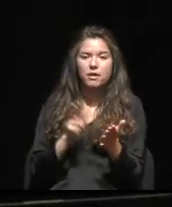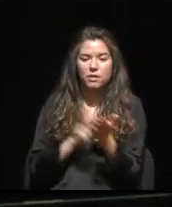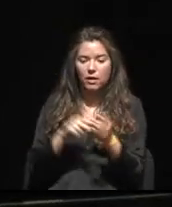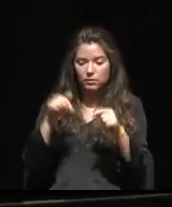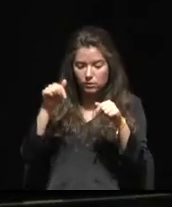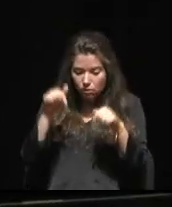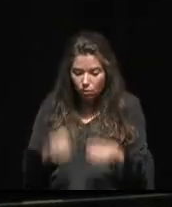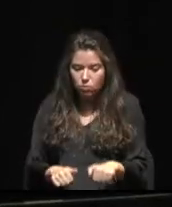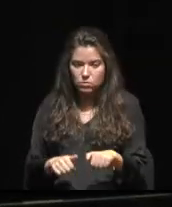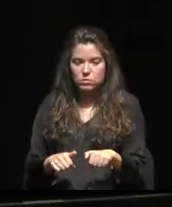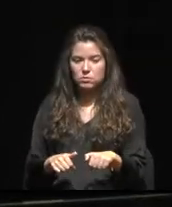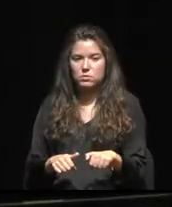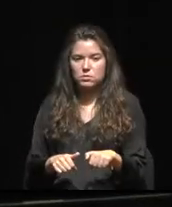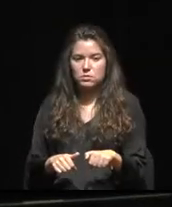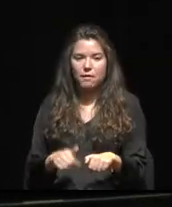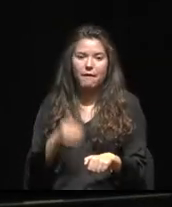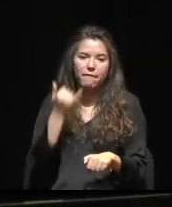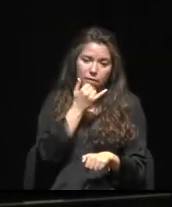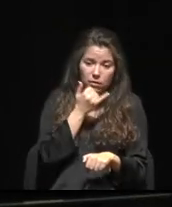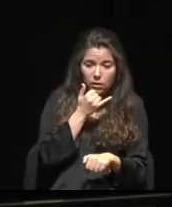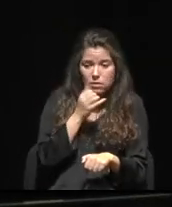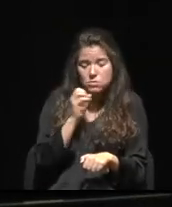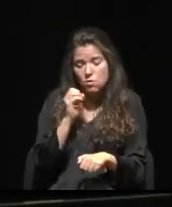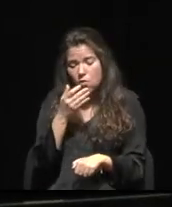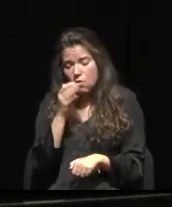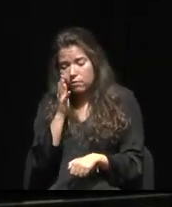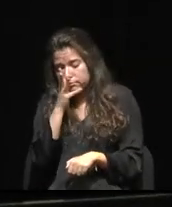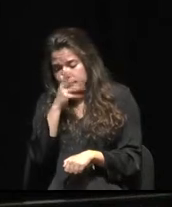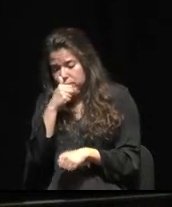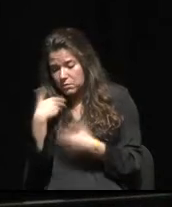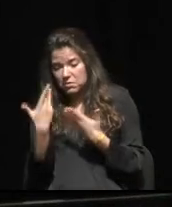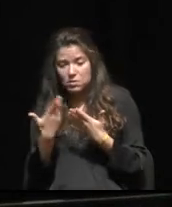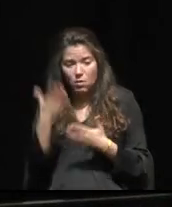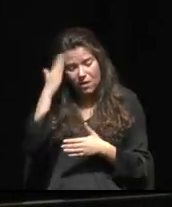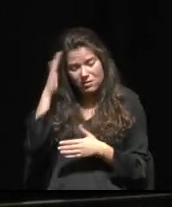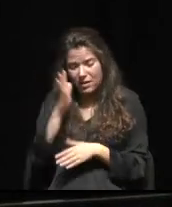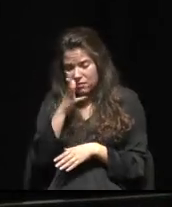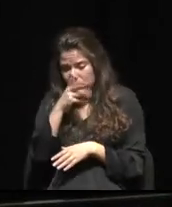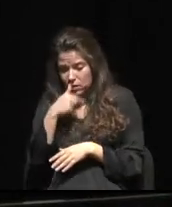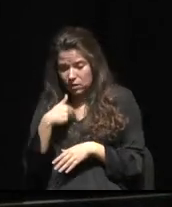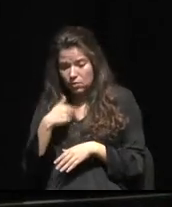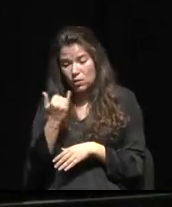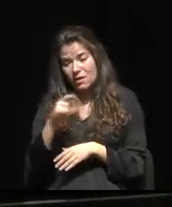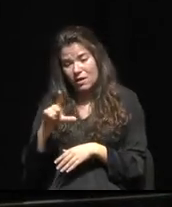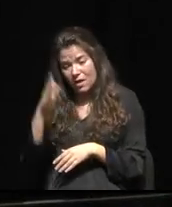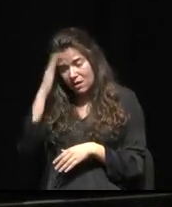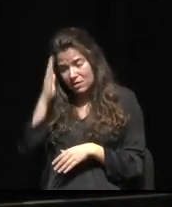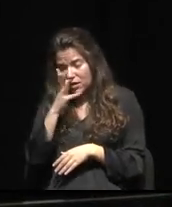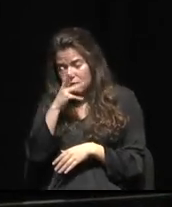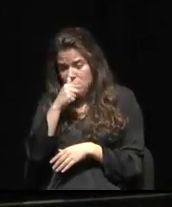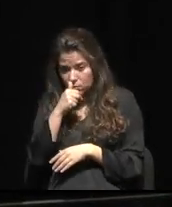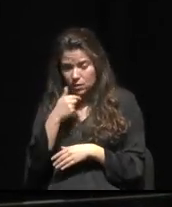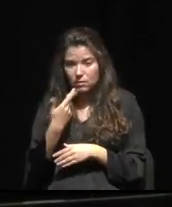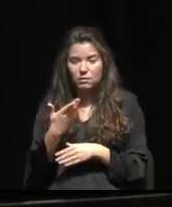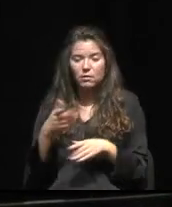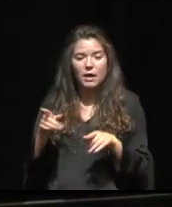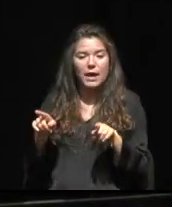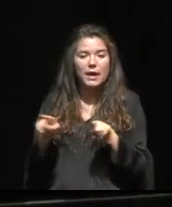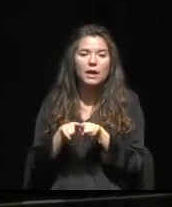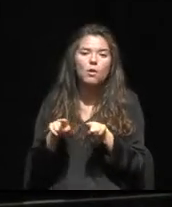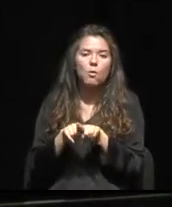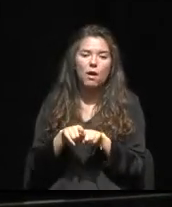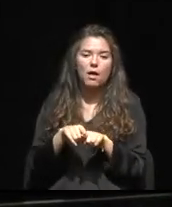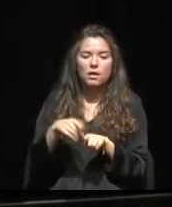hoje não é feliz ou Infelizmente eu acho que infelizmente a iniciativa Liberal acho que infeliz a realidade há 57